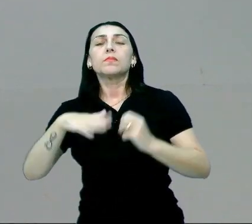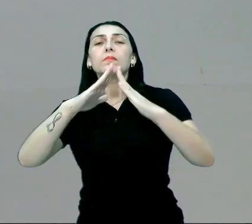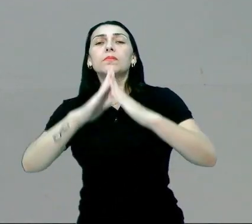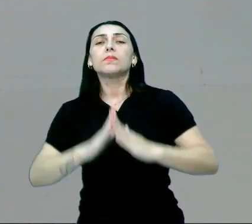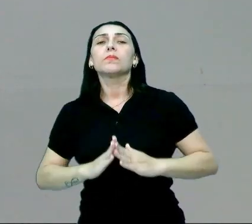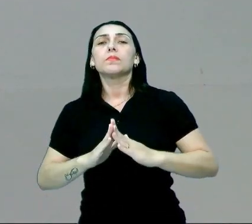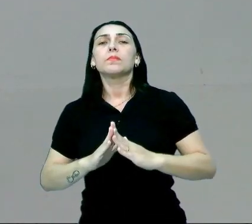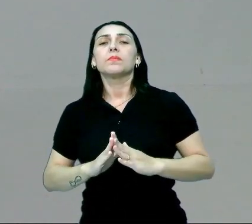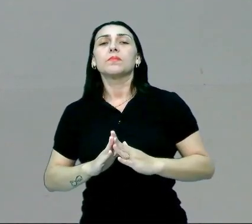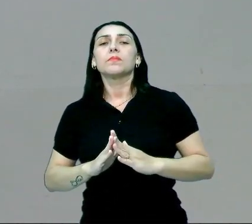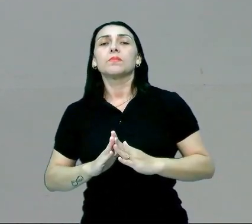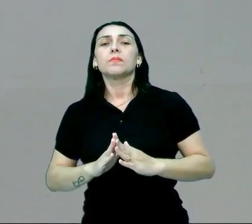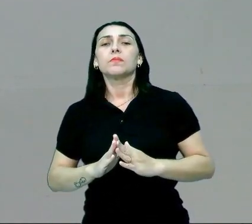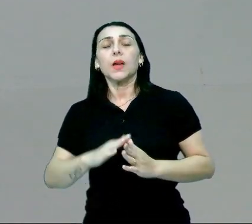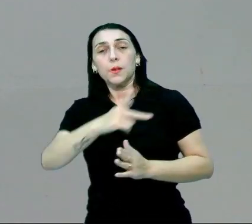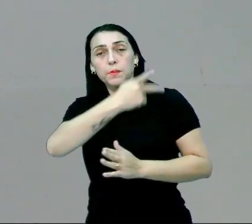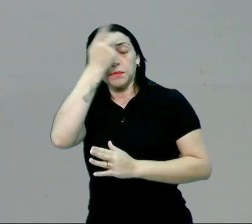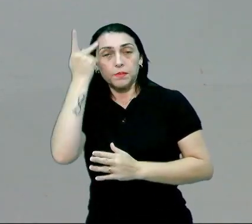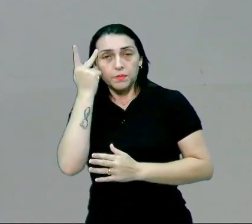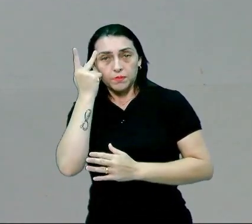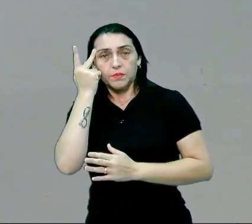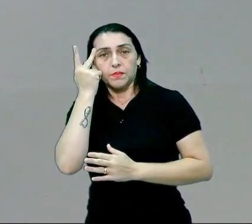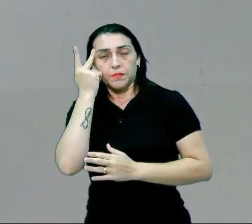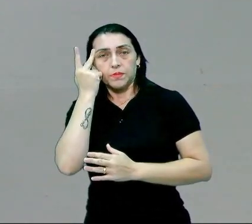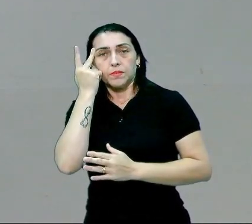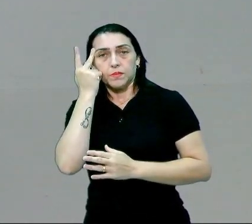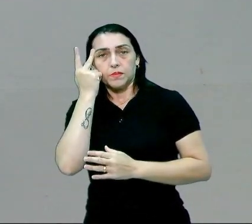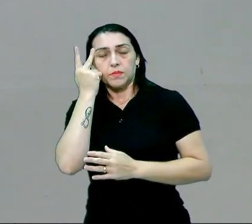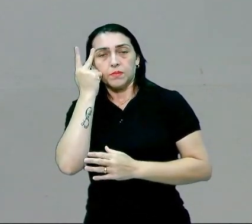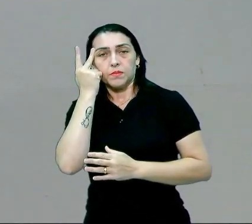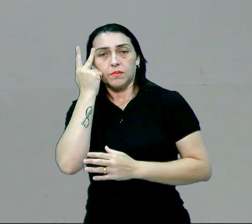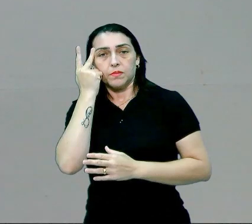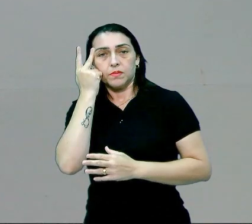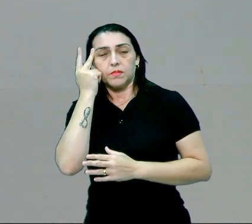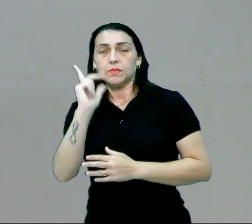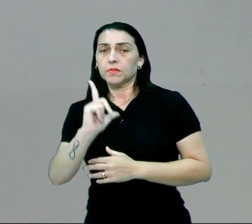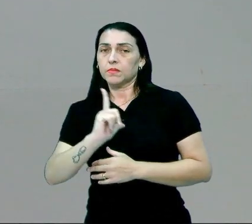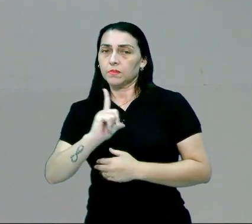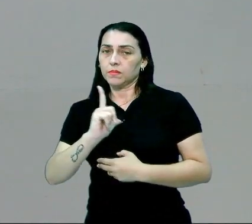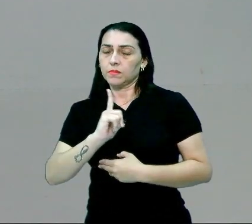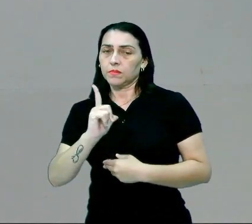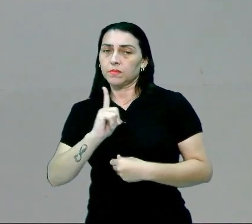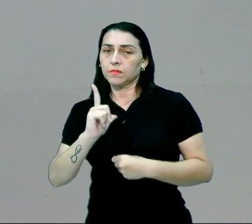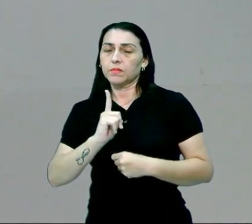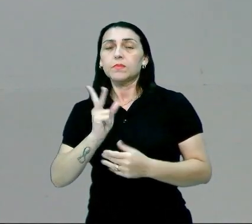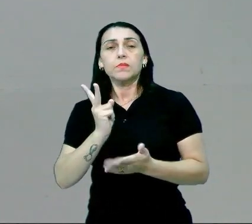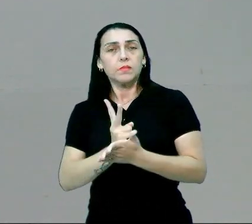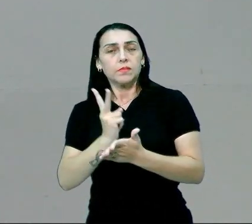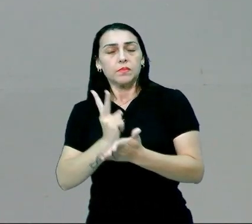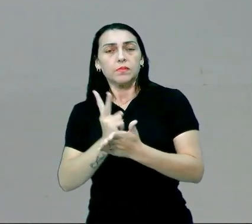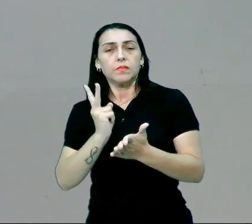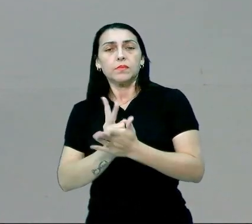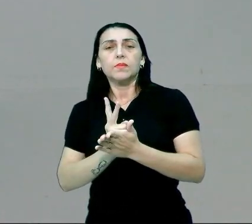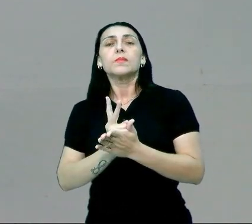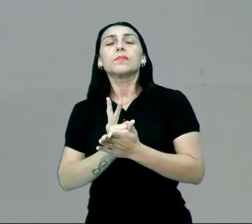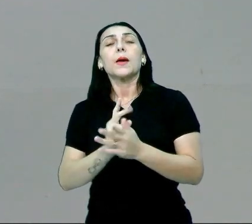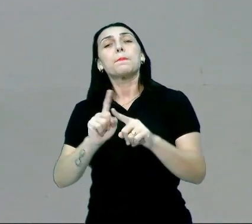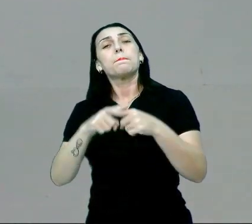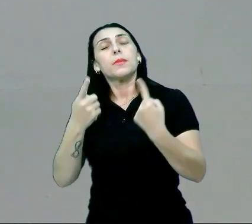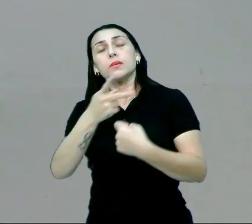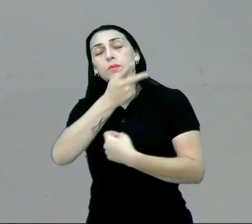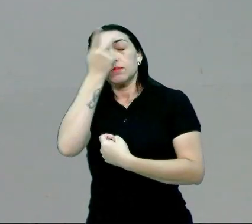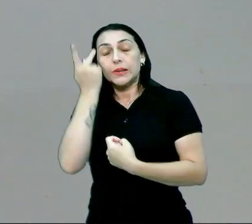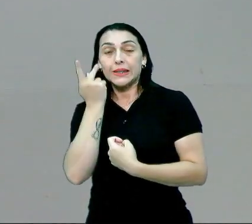na periferia são pessoas, né, levando em conta que existe, que sempre há as exceções, mas